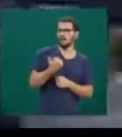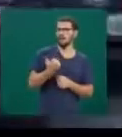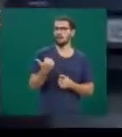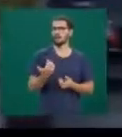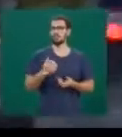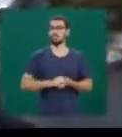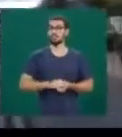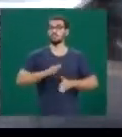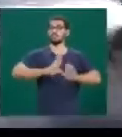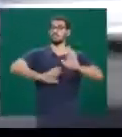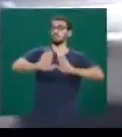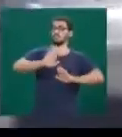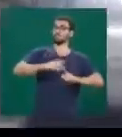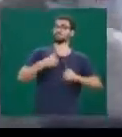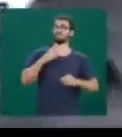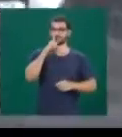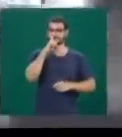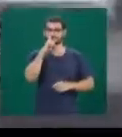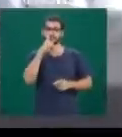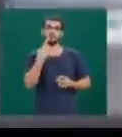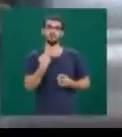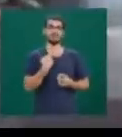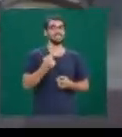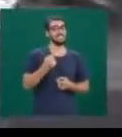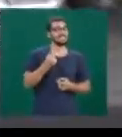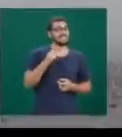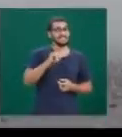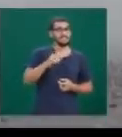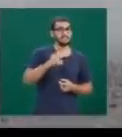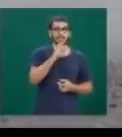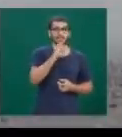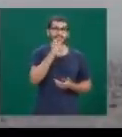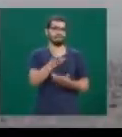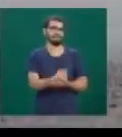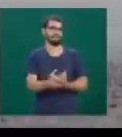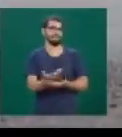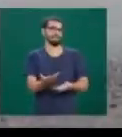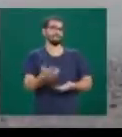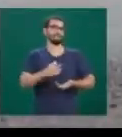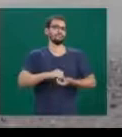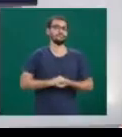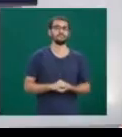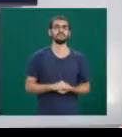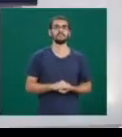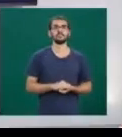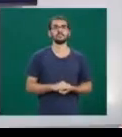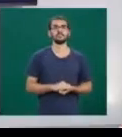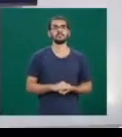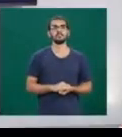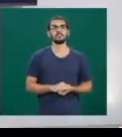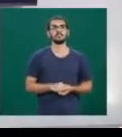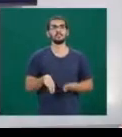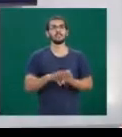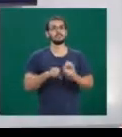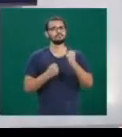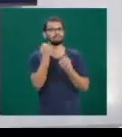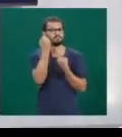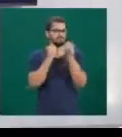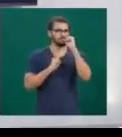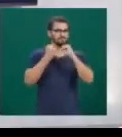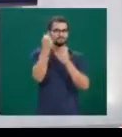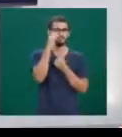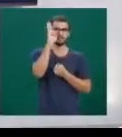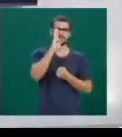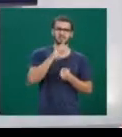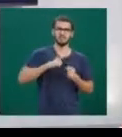carona. Cuidado com os riscos, principalmente ao pagar por esse tipo de transporte clandestino. A indústria brasileira reagiu nos